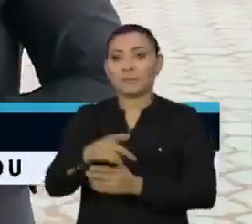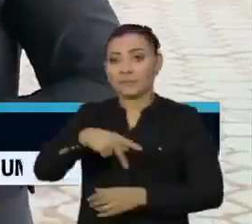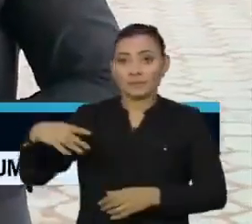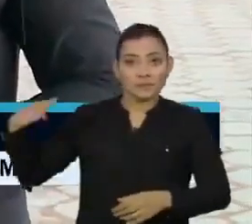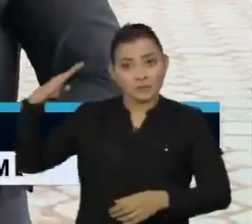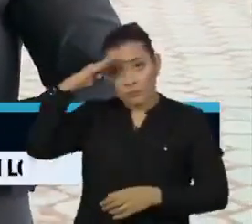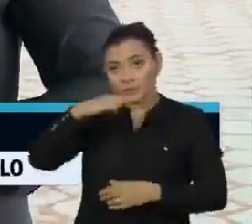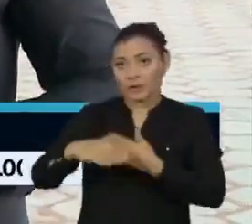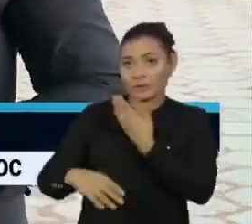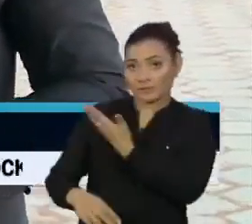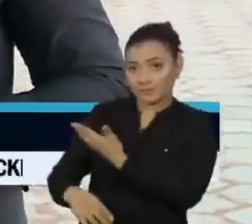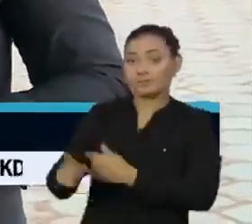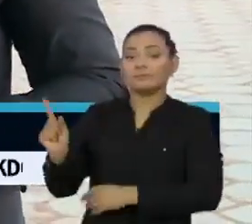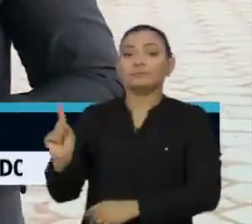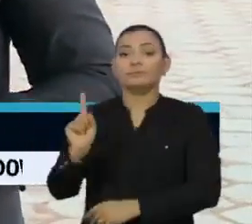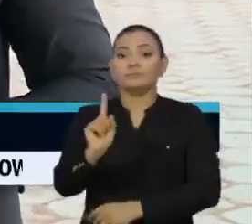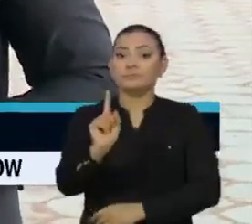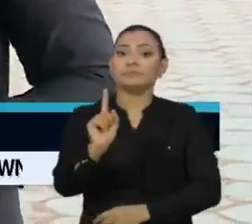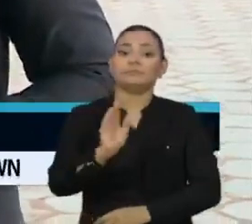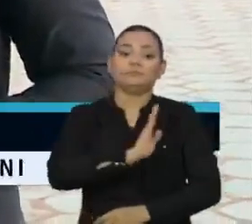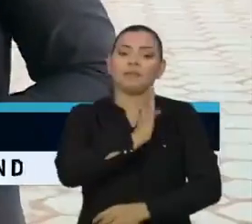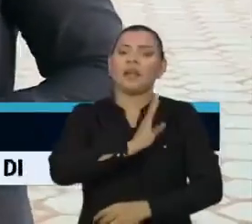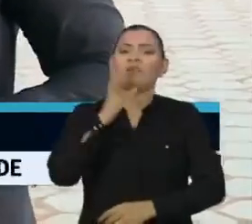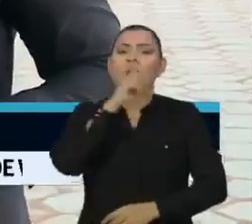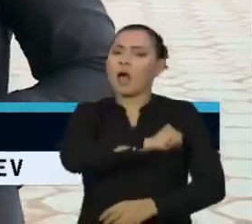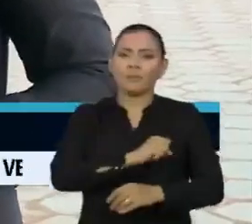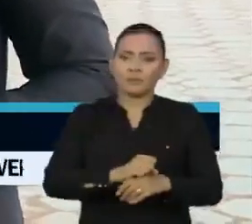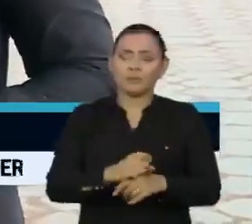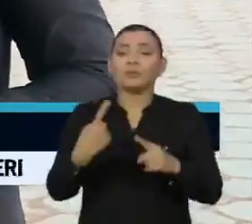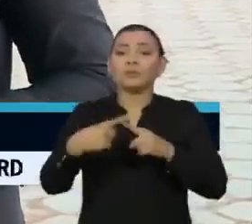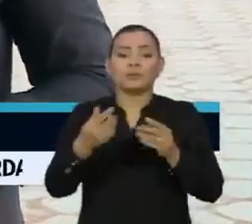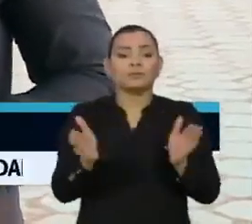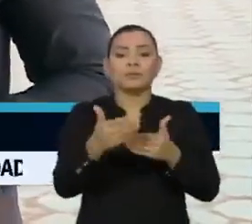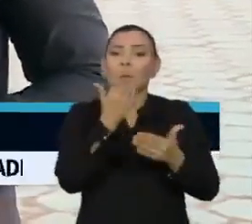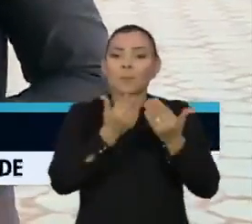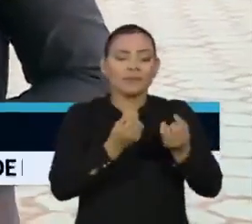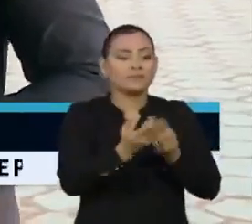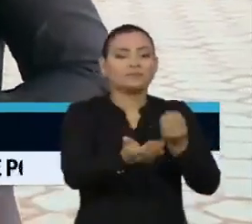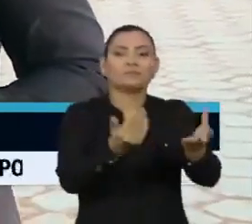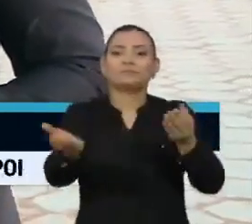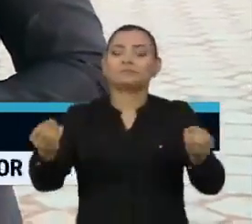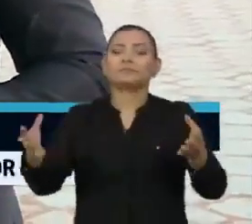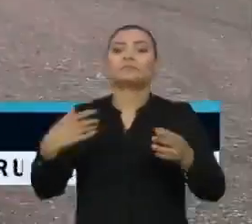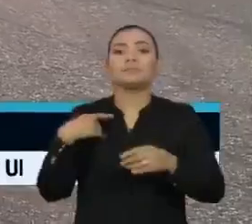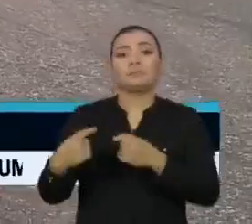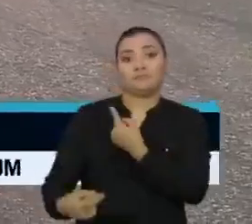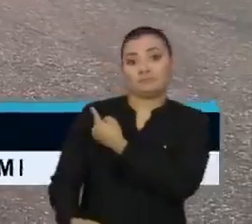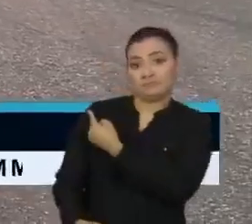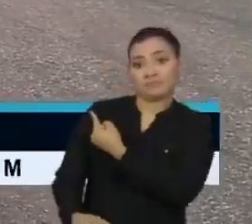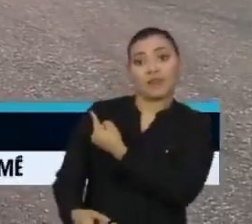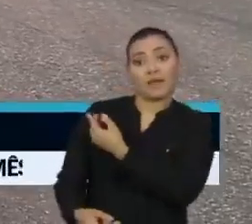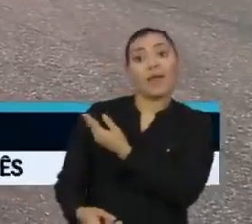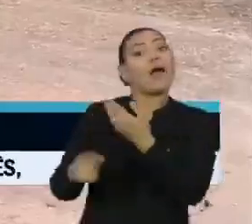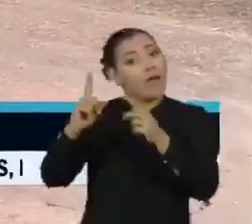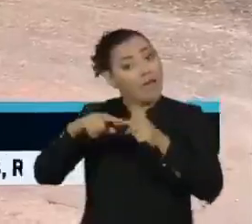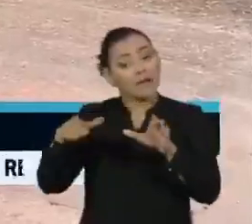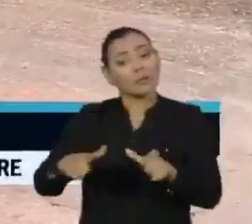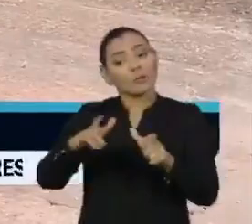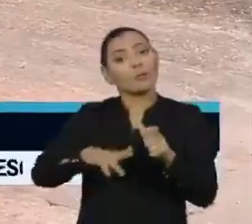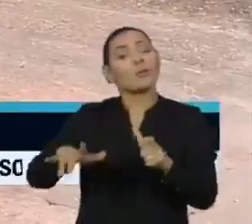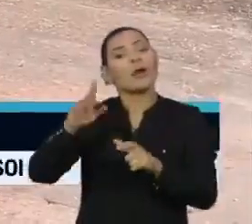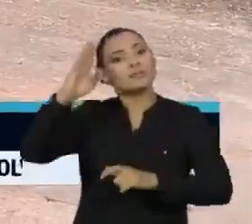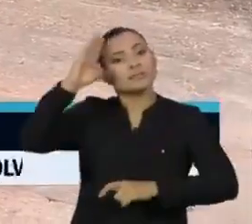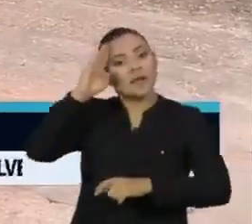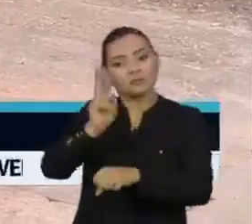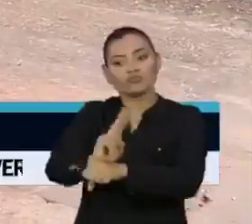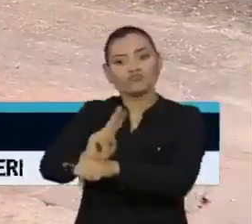presidente Jair Bolsonaro por Belém foi bem corrida. A entrega de cestas básicas seria aqui no depósito de suprimentos do